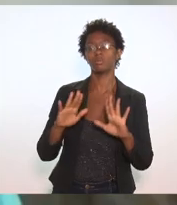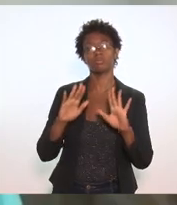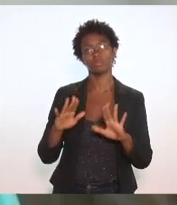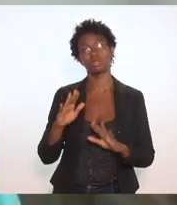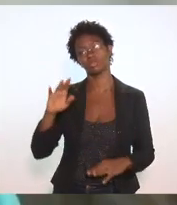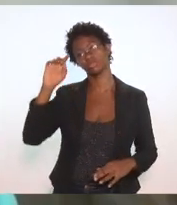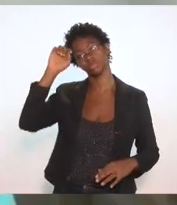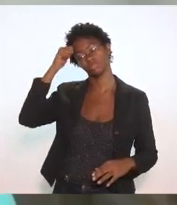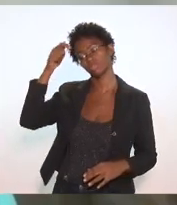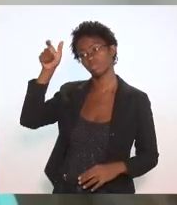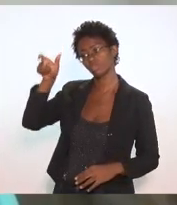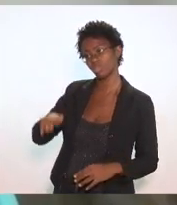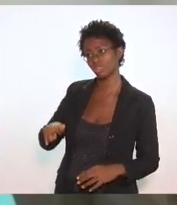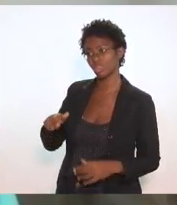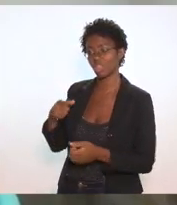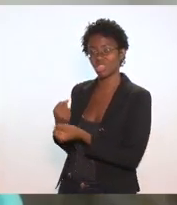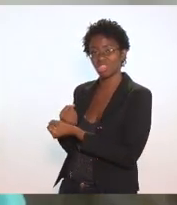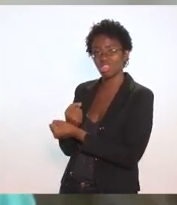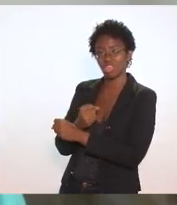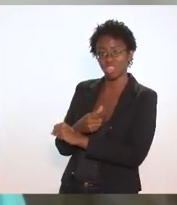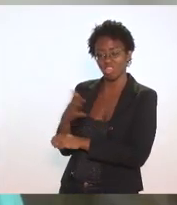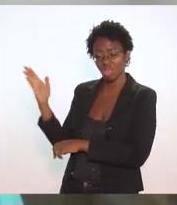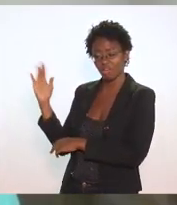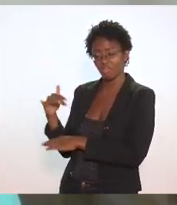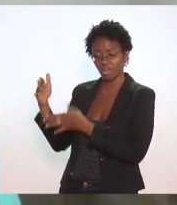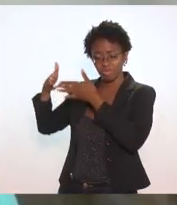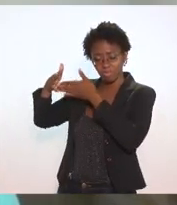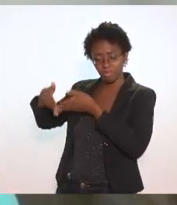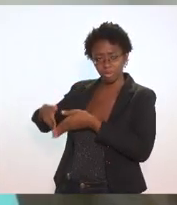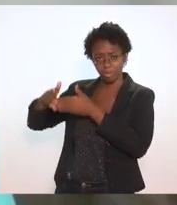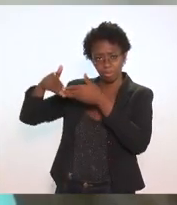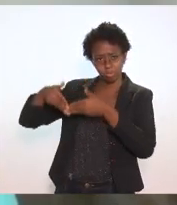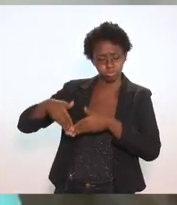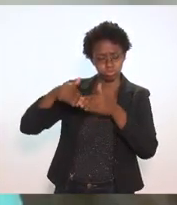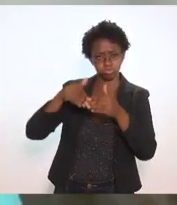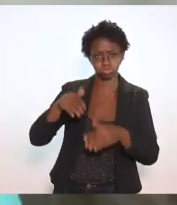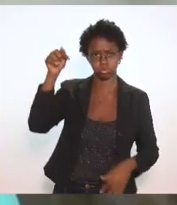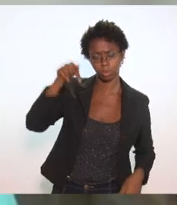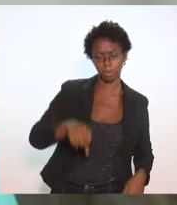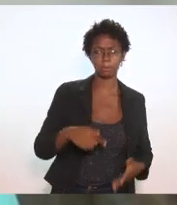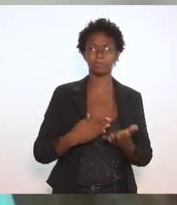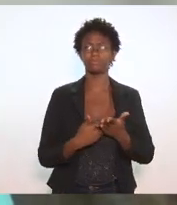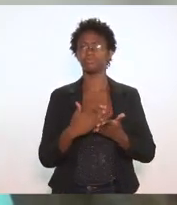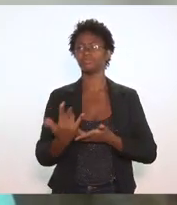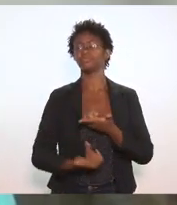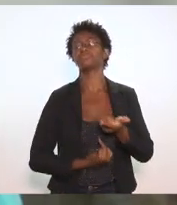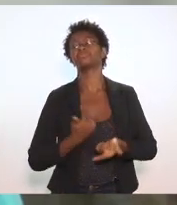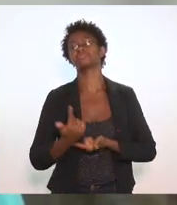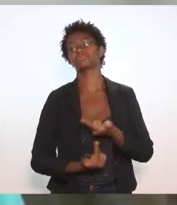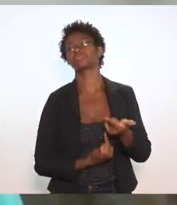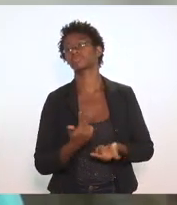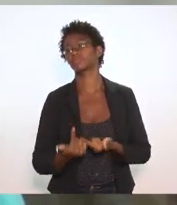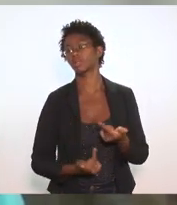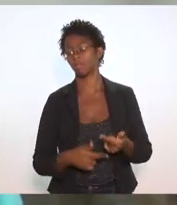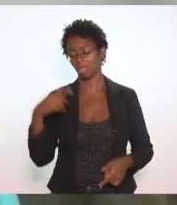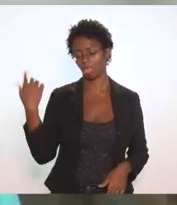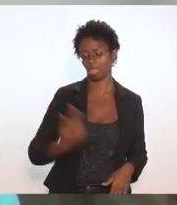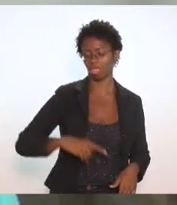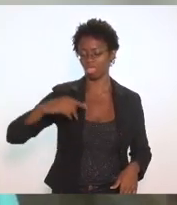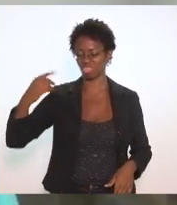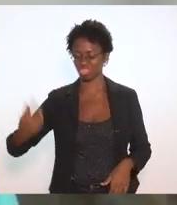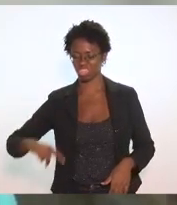trazidos a ferros em navios negreiros, que começaram aqui no seu trabalho sobre chibata, né,